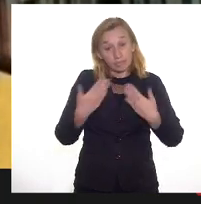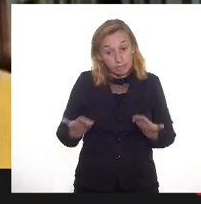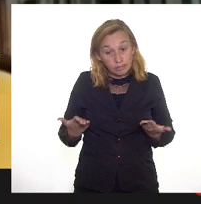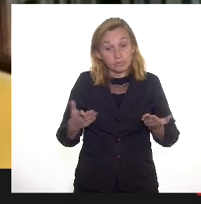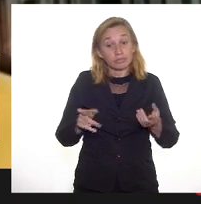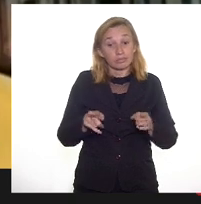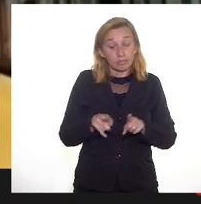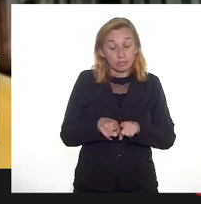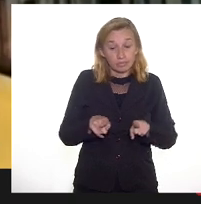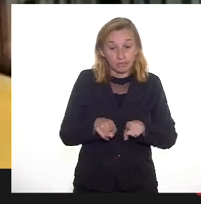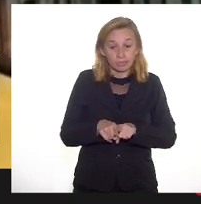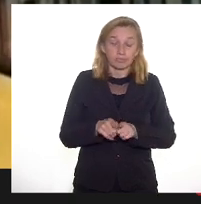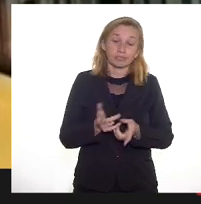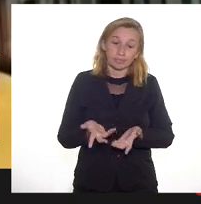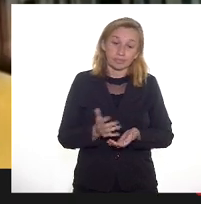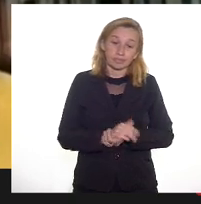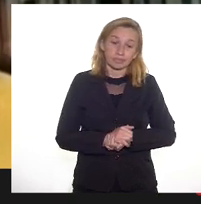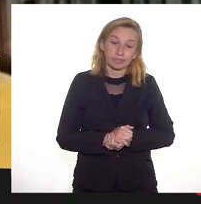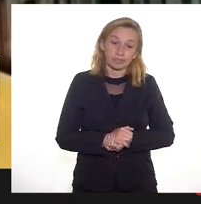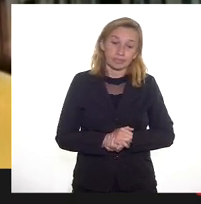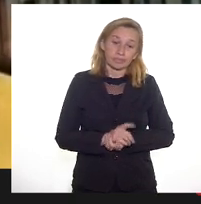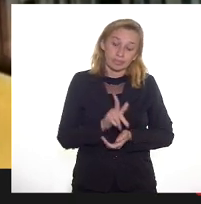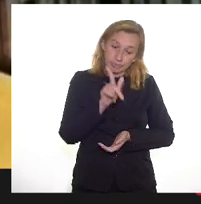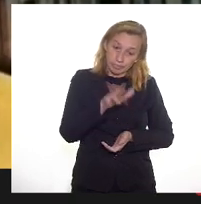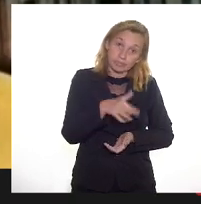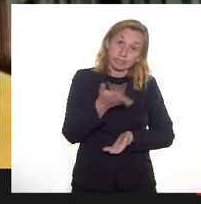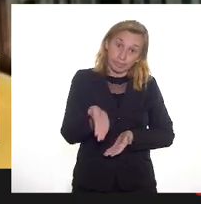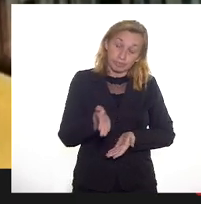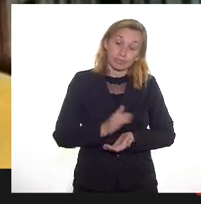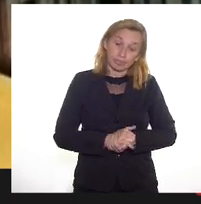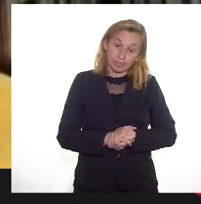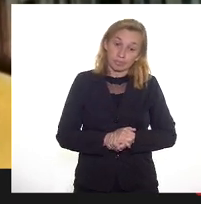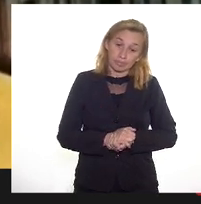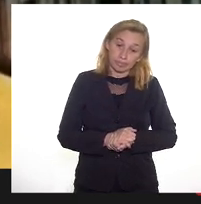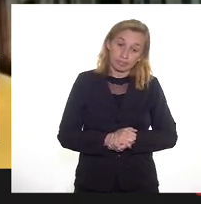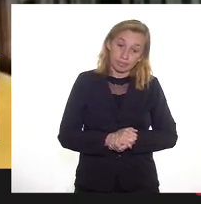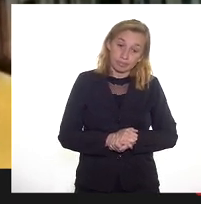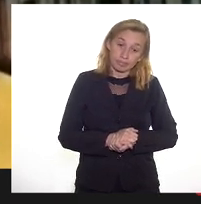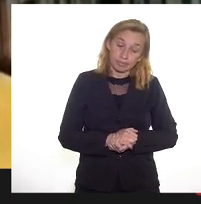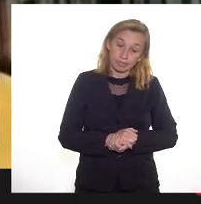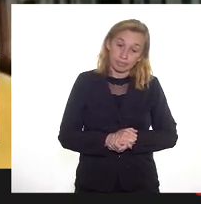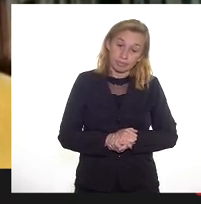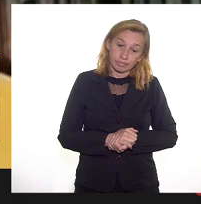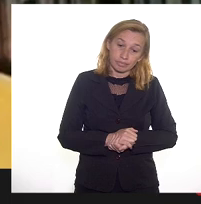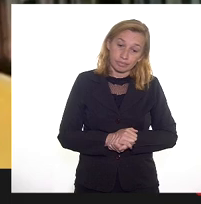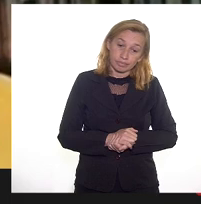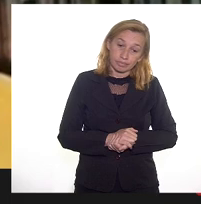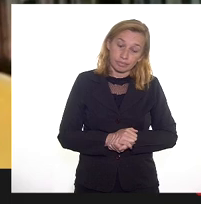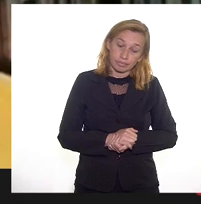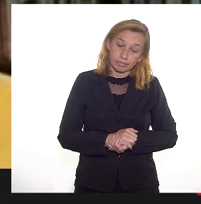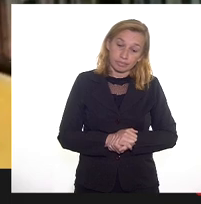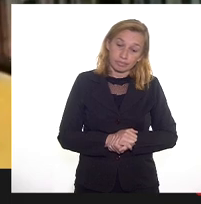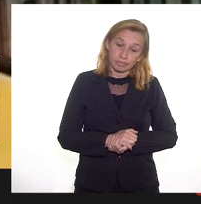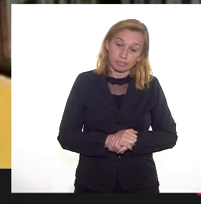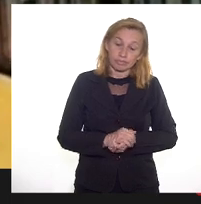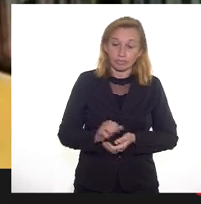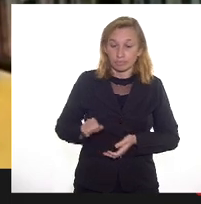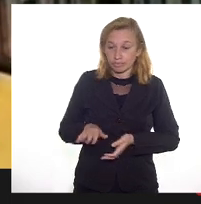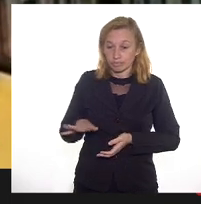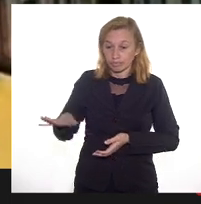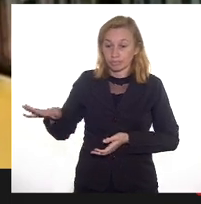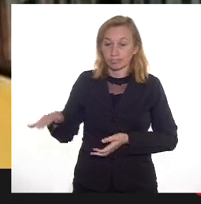é um dado que faz a diferença na adesão em meio às